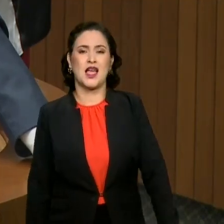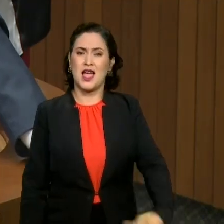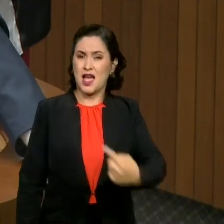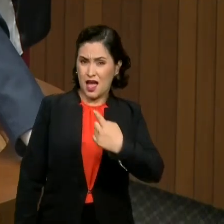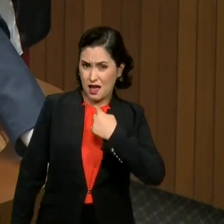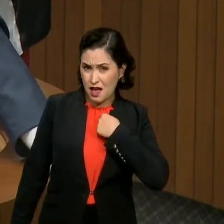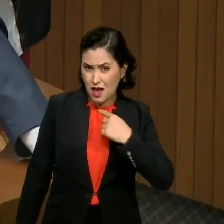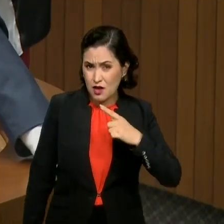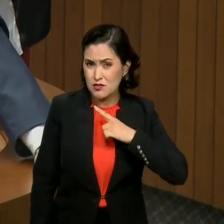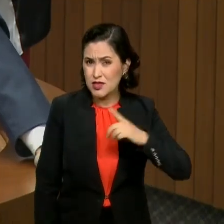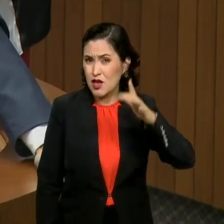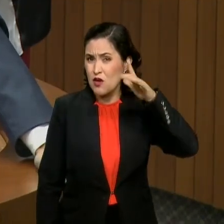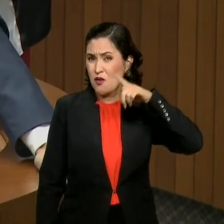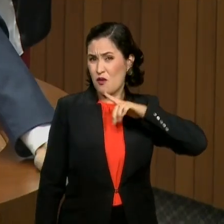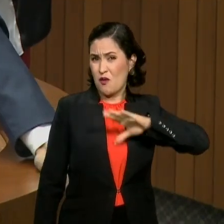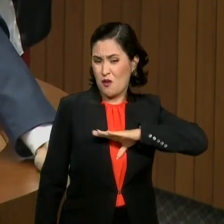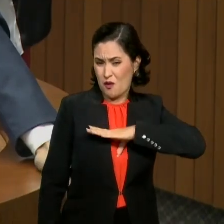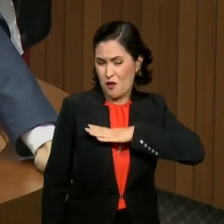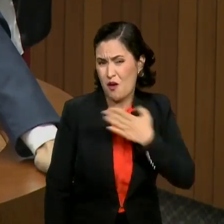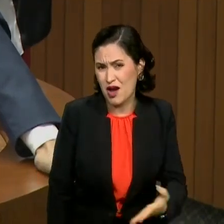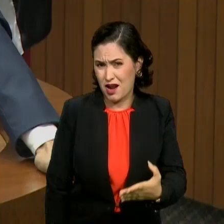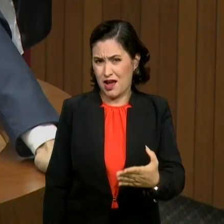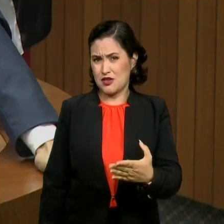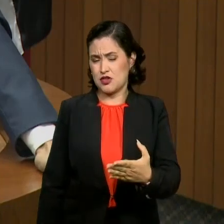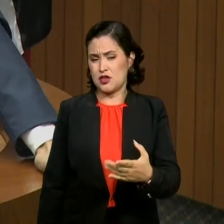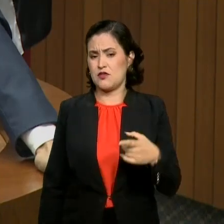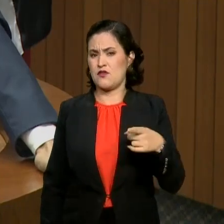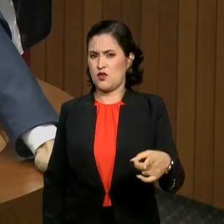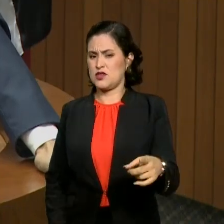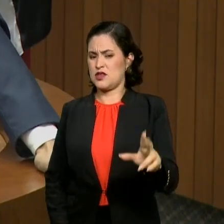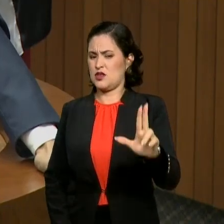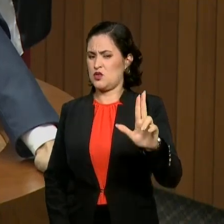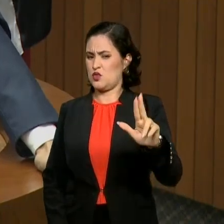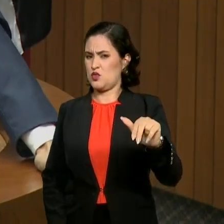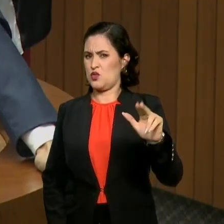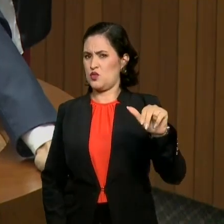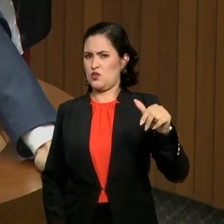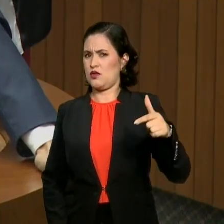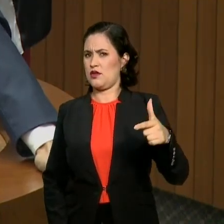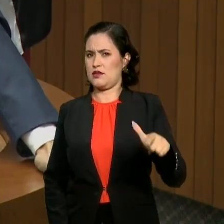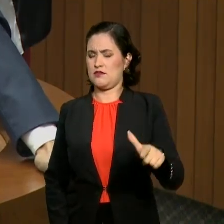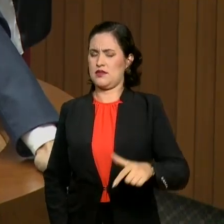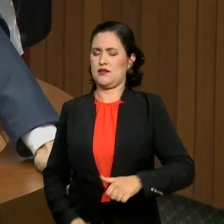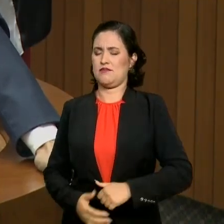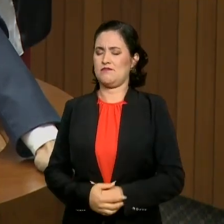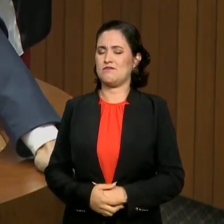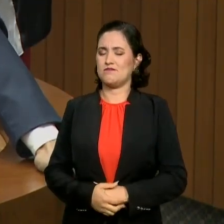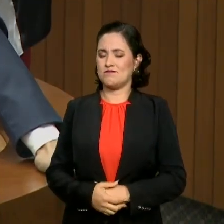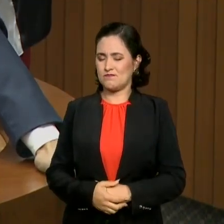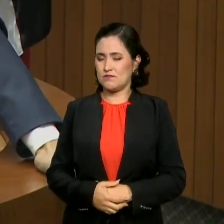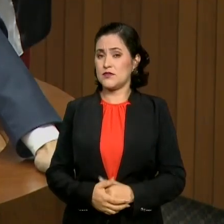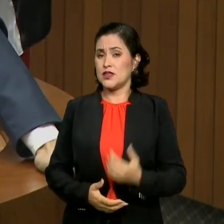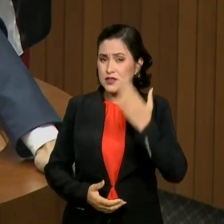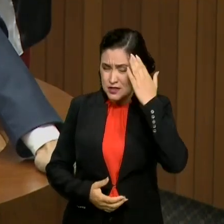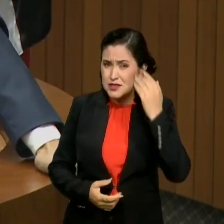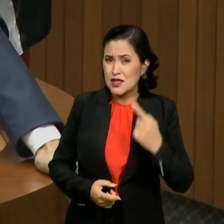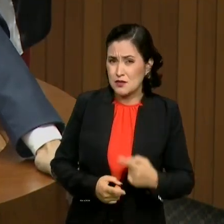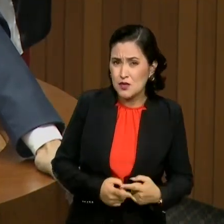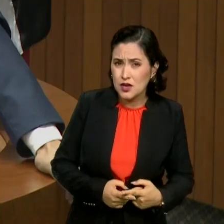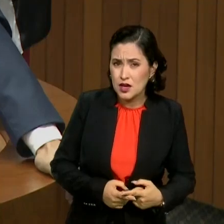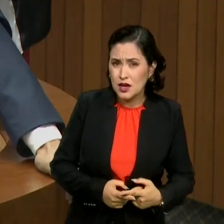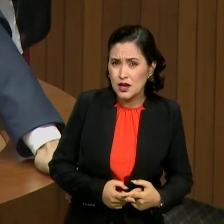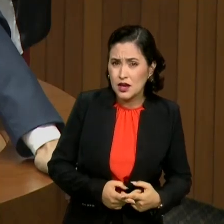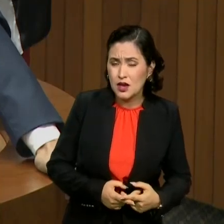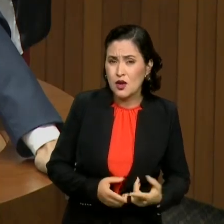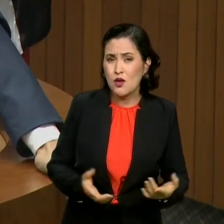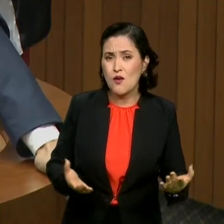ter. Nunca. Sabe por quê? Hoje o senhor é insatisfeitíssimo com o governador Brandão. Lhe